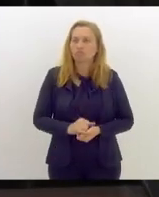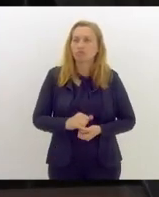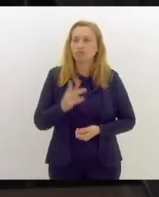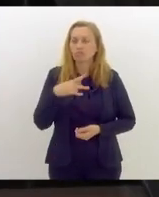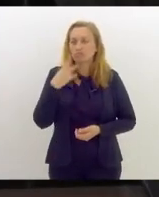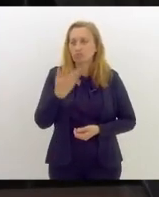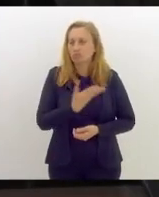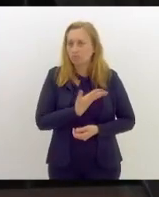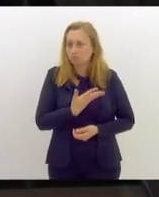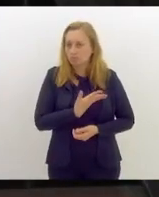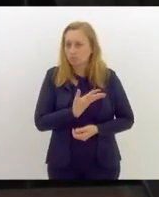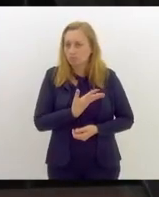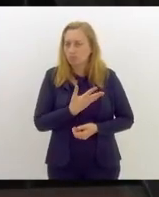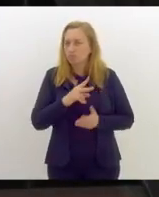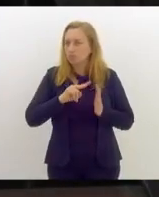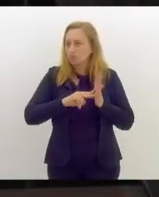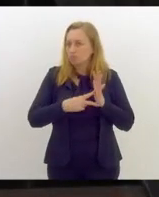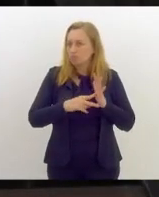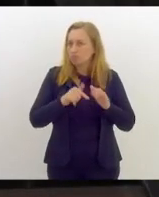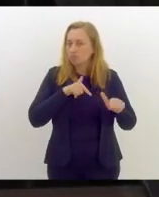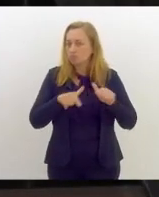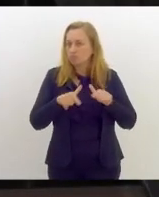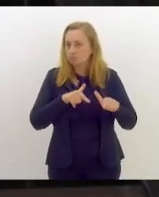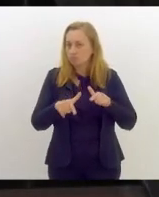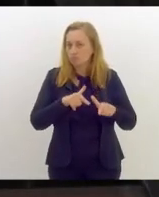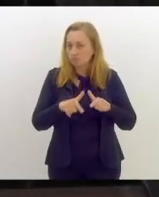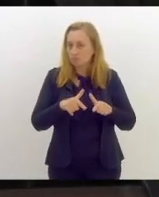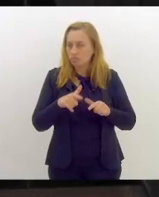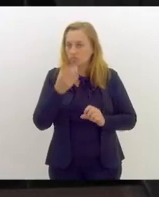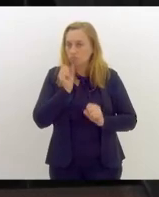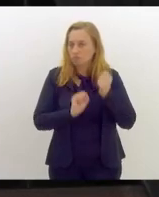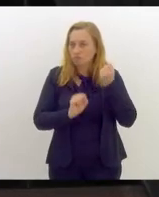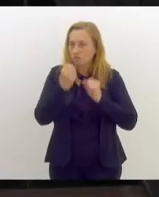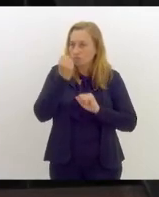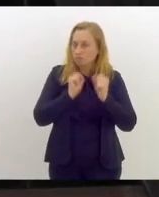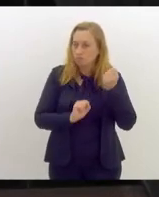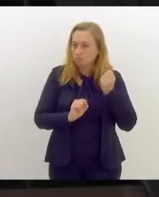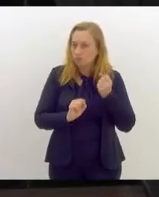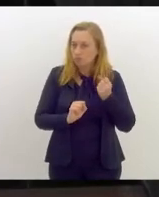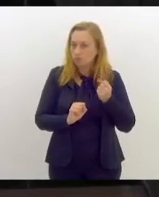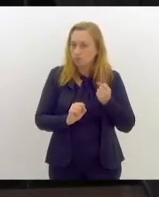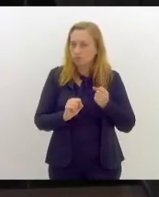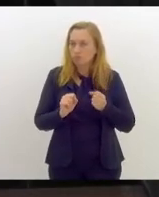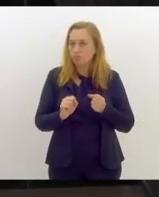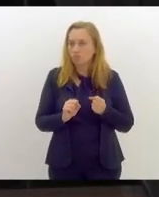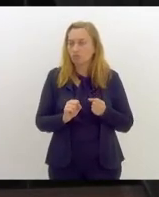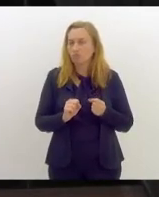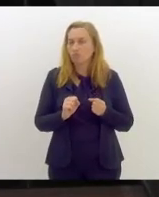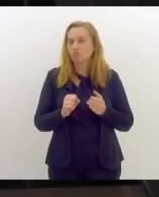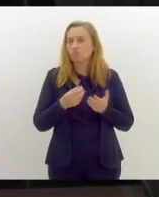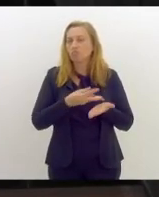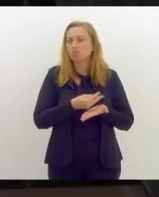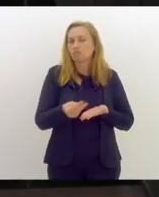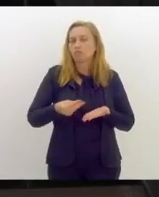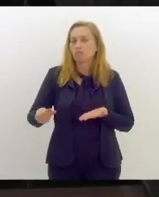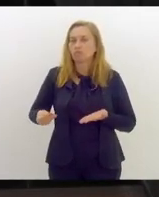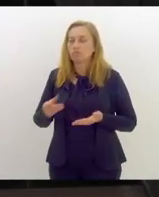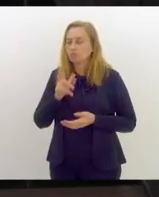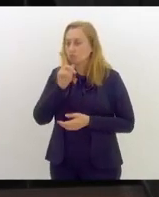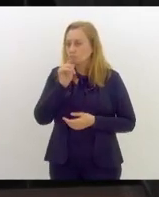falar com os meus companheiros do Sindicato de Trabalhadores nas indústrias da Purificação à distribuição de água